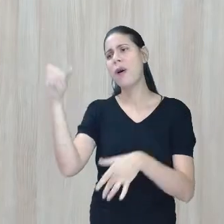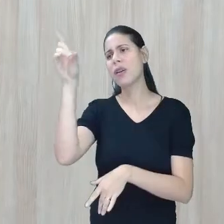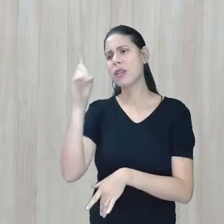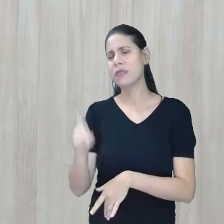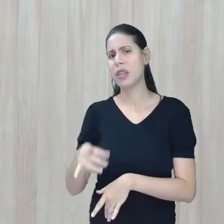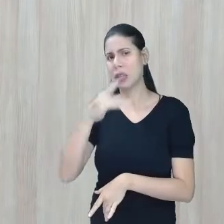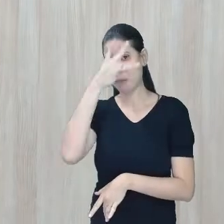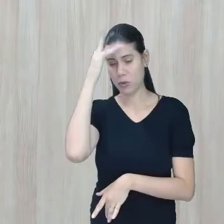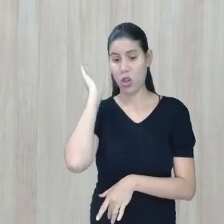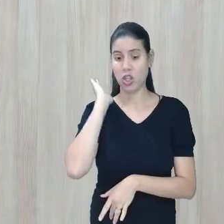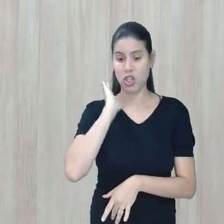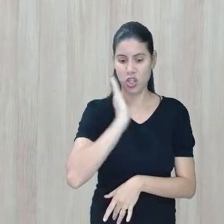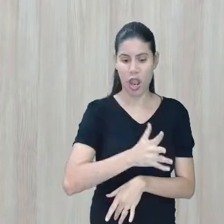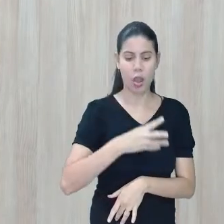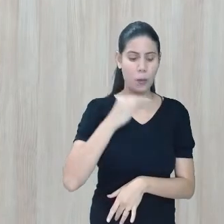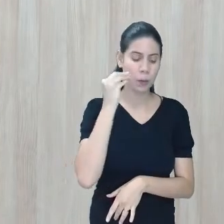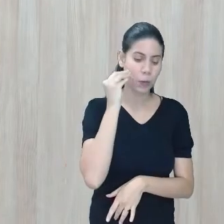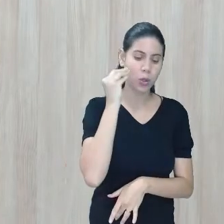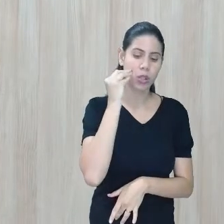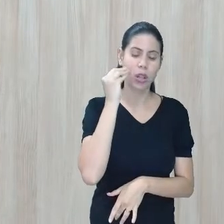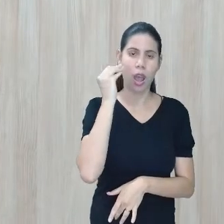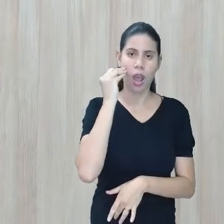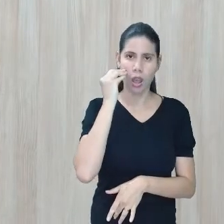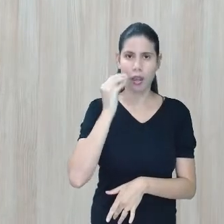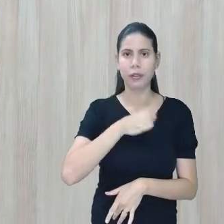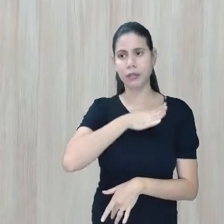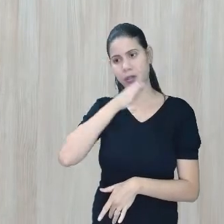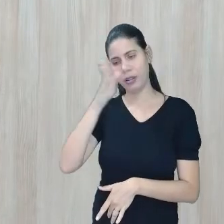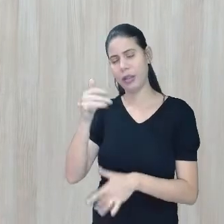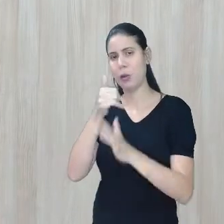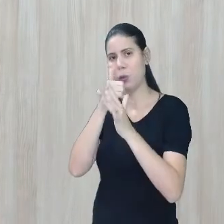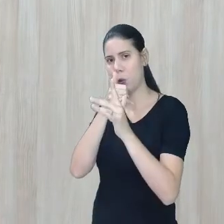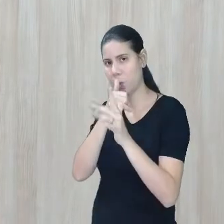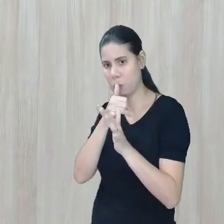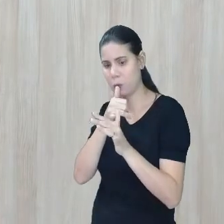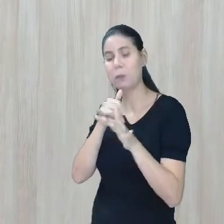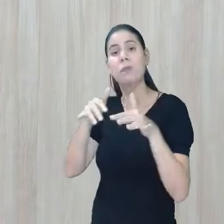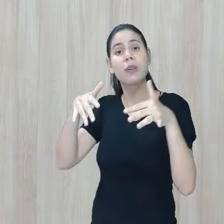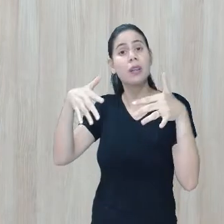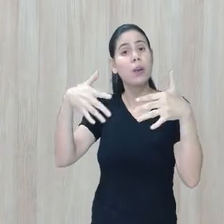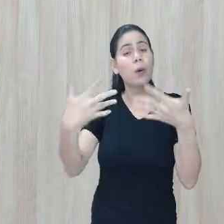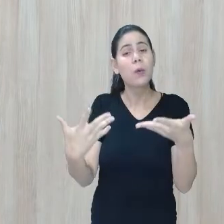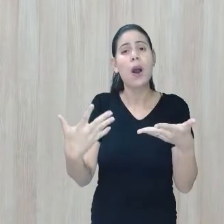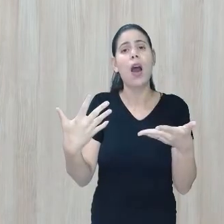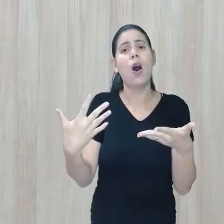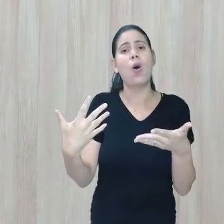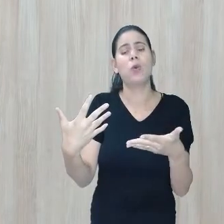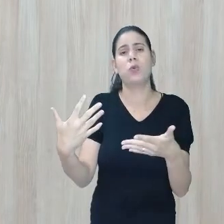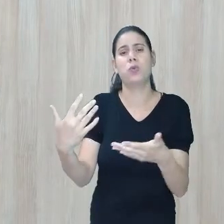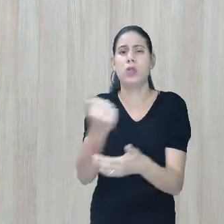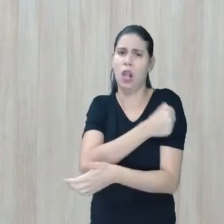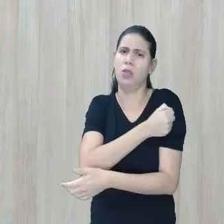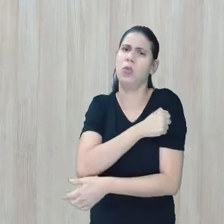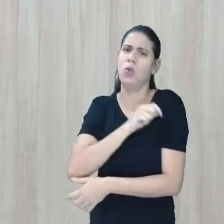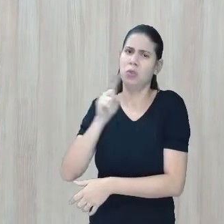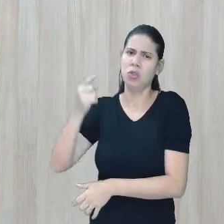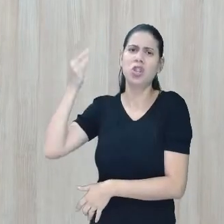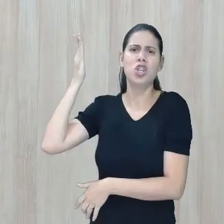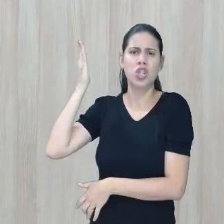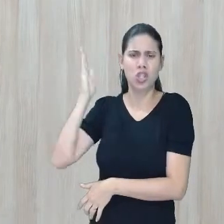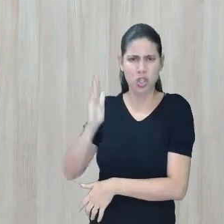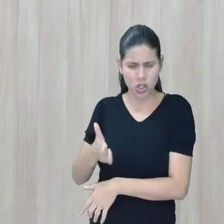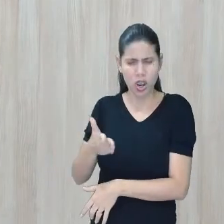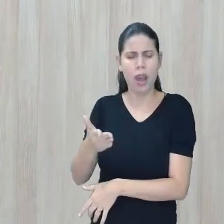pessoas que já tiveram a oportunidade de passar pelo seu projeto e quais foram que você já atendeu e que eles